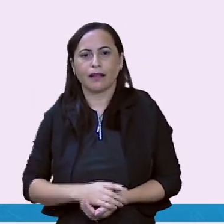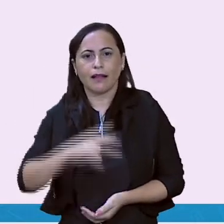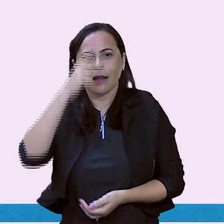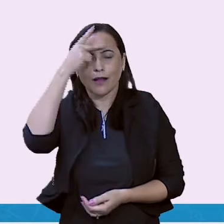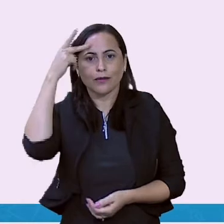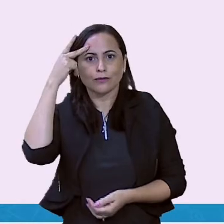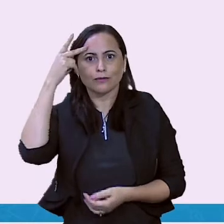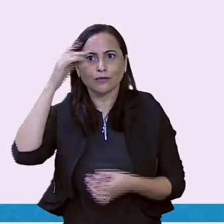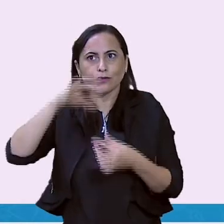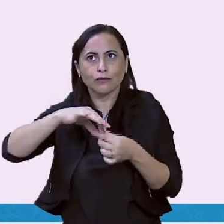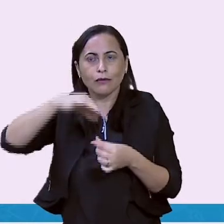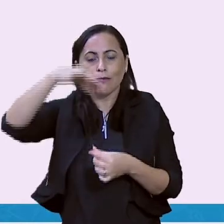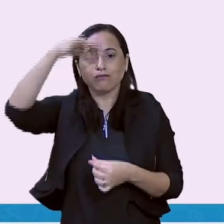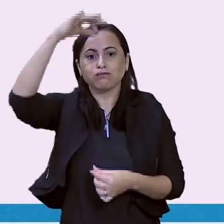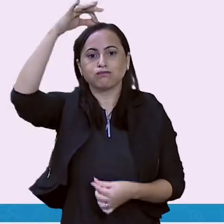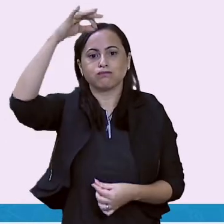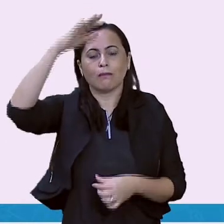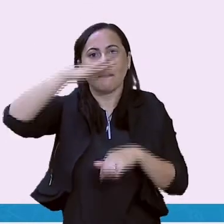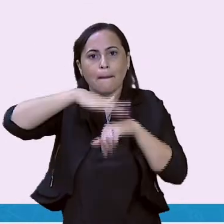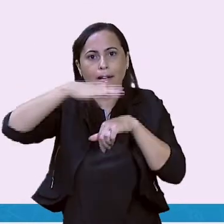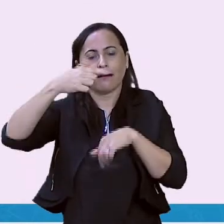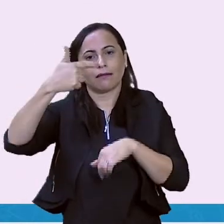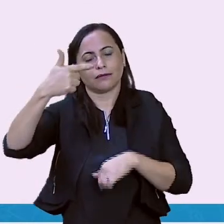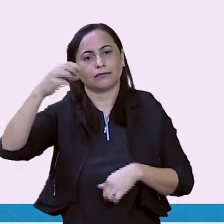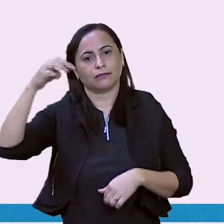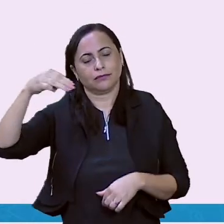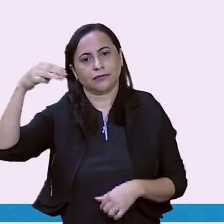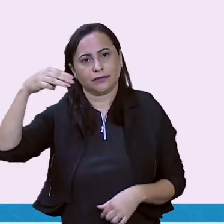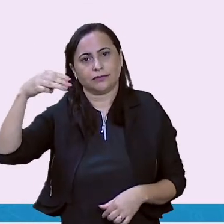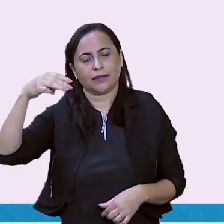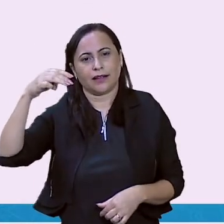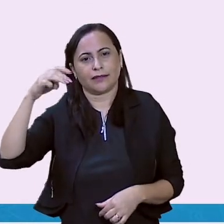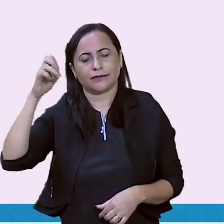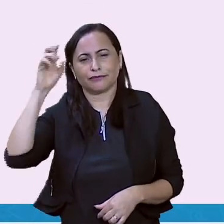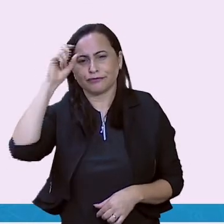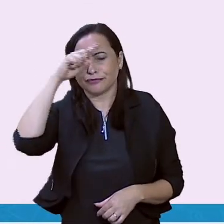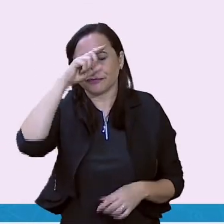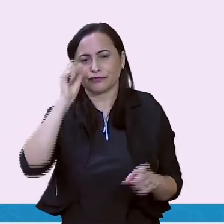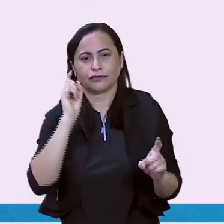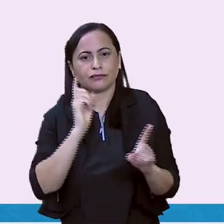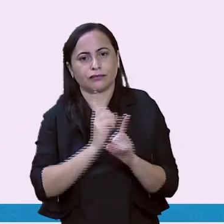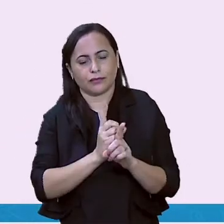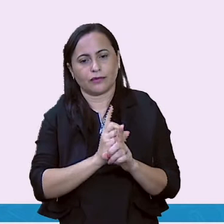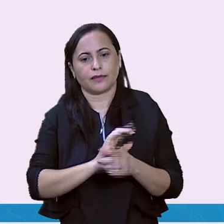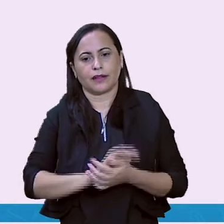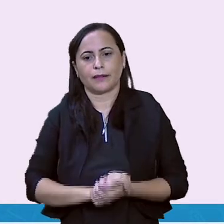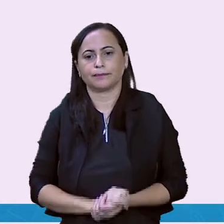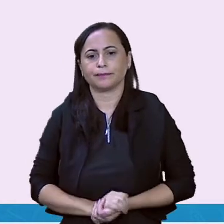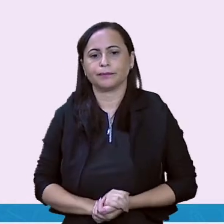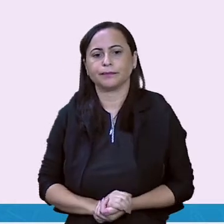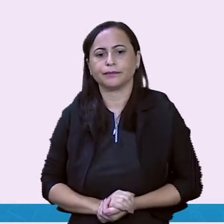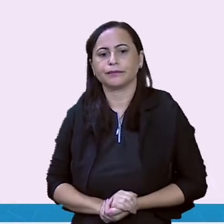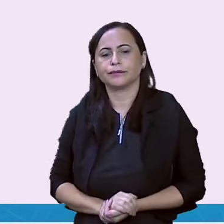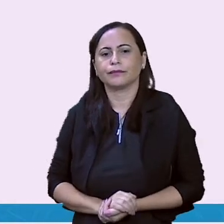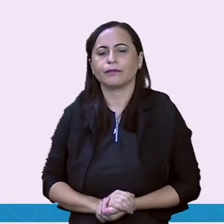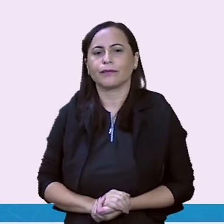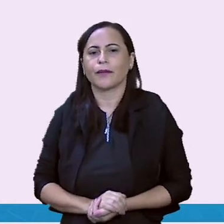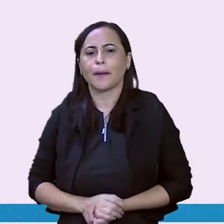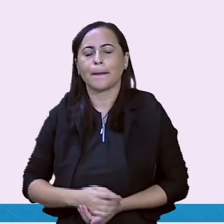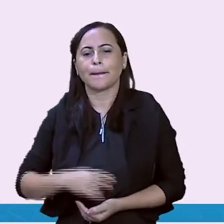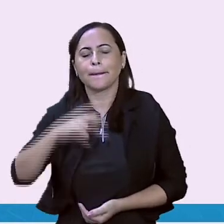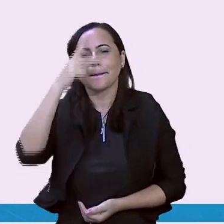são muito raras. Por isso fizeram esse tamanho da porta padrão, tá? Para atender, sim,